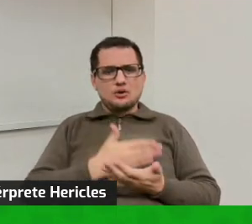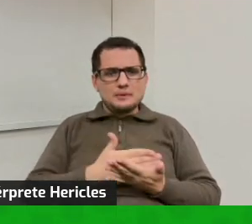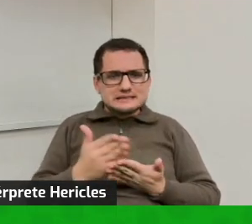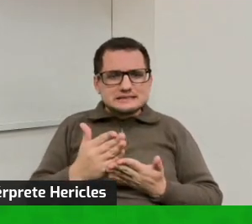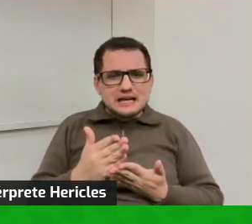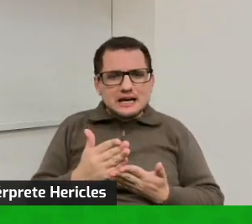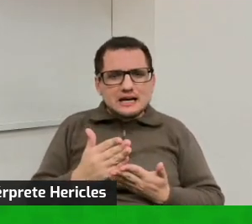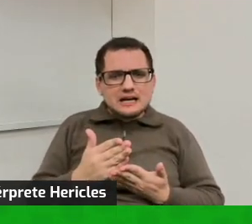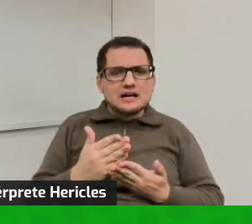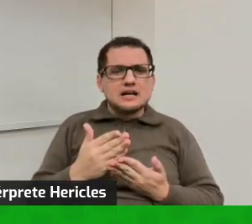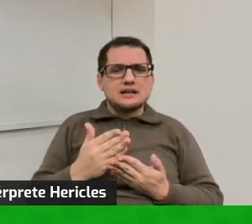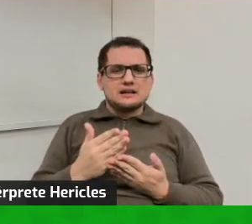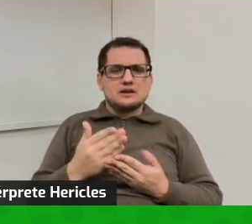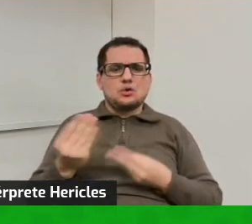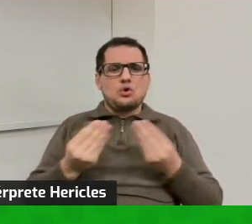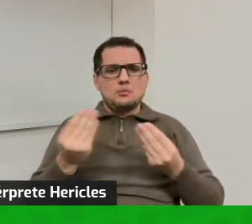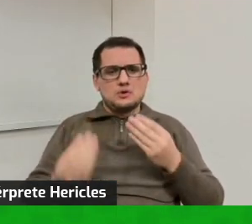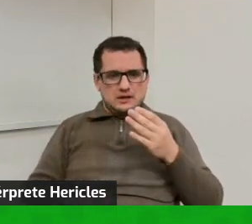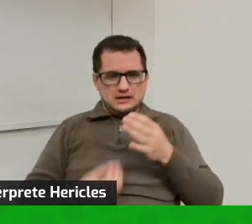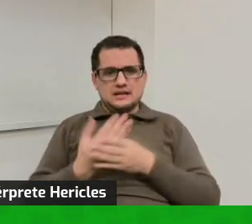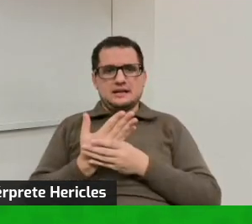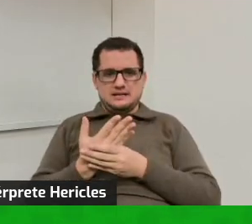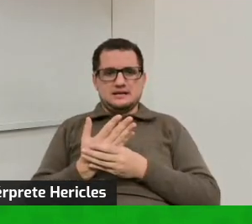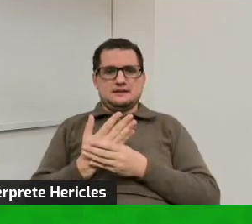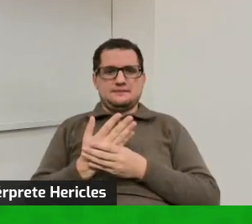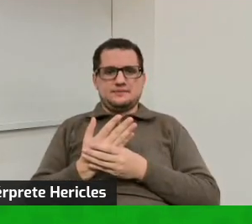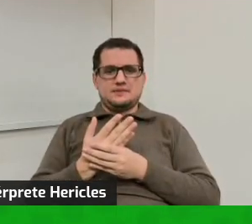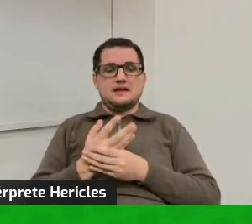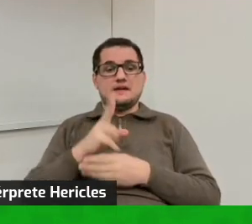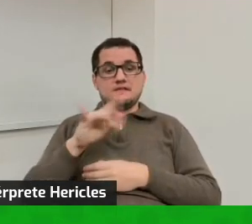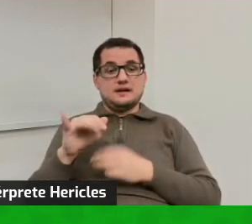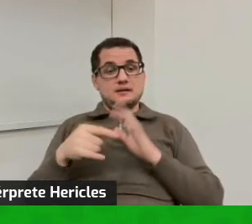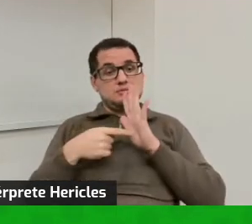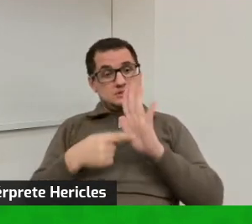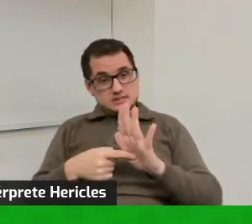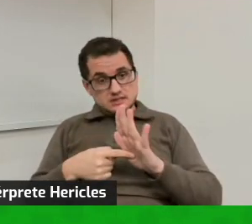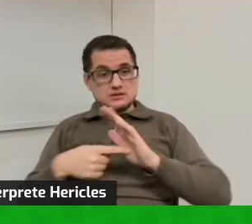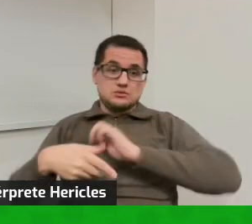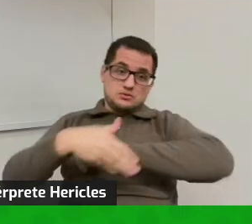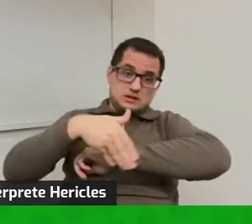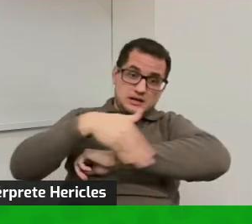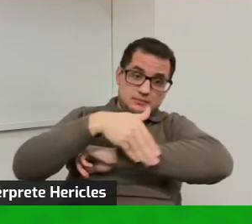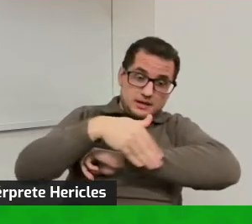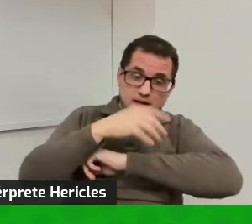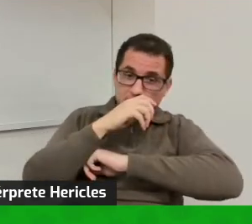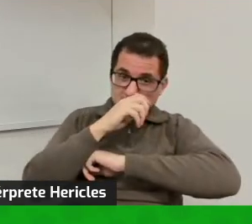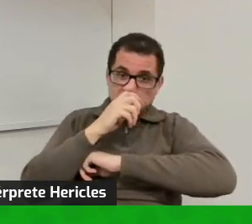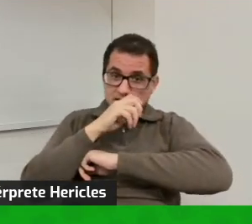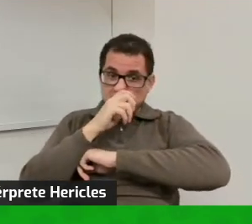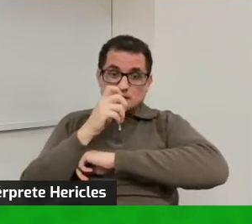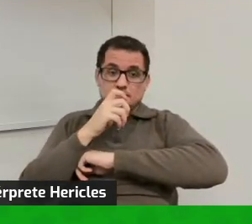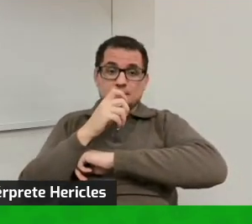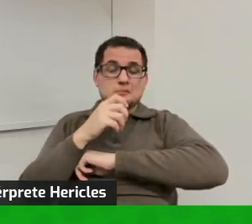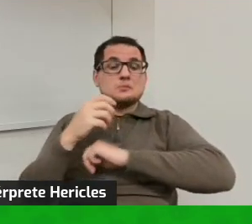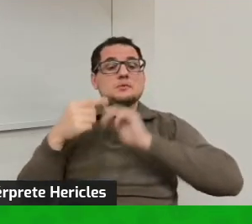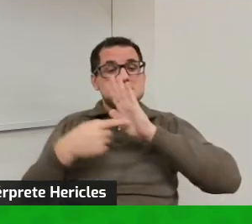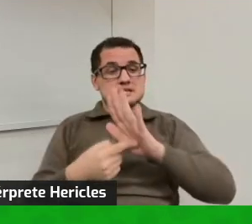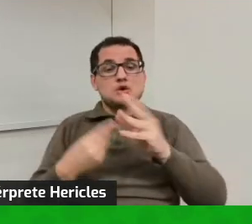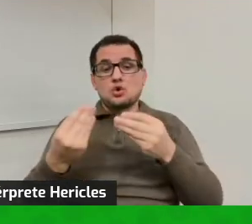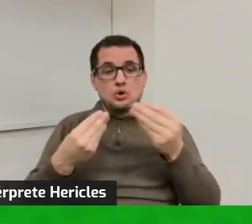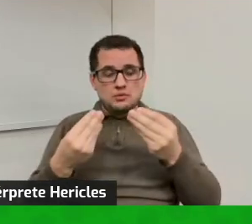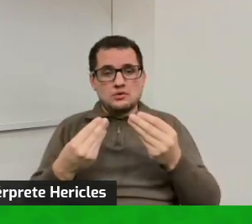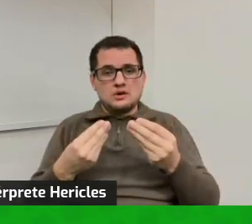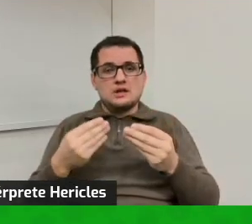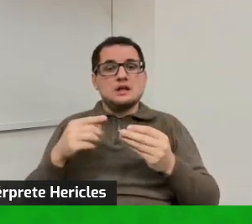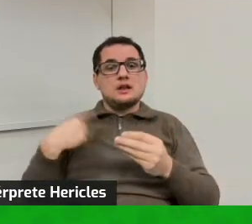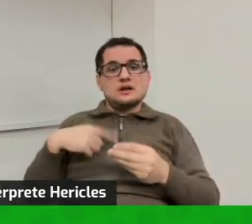mais, de envelopes, etiquetas, ele já vai indicando para você uns caminhos, já tem alguns facilitadores ali e tudo mais. Como a gente vai puxar do Excel, a